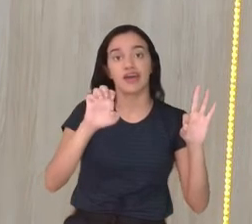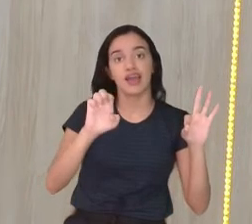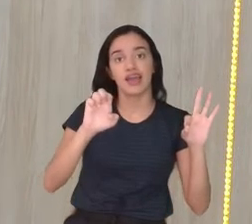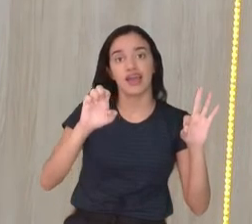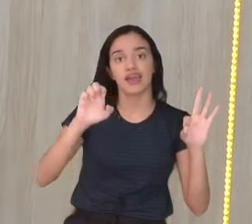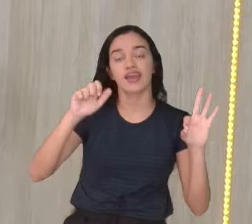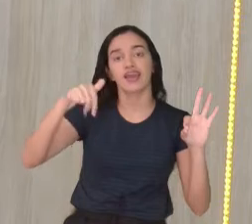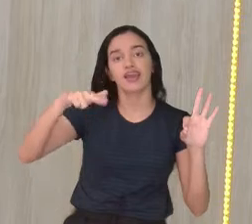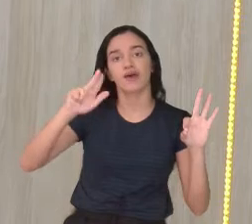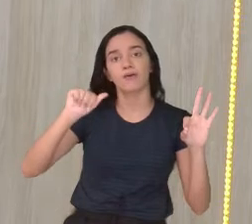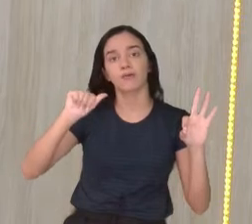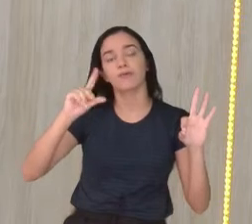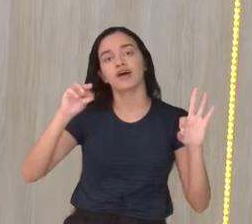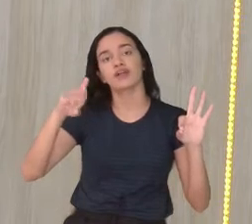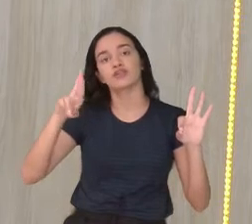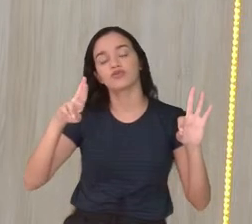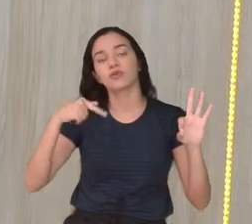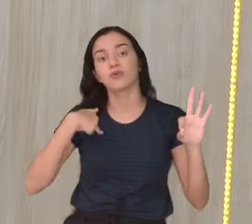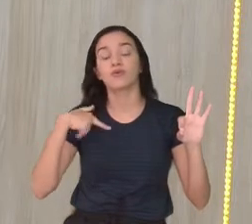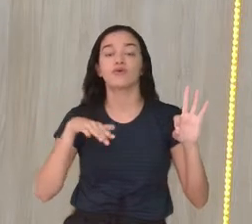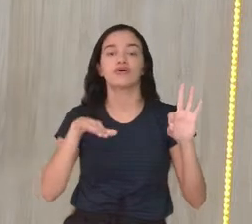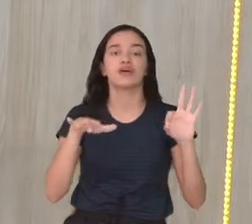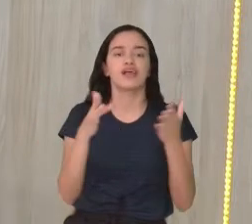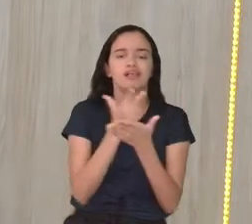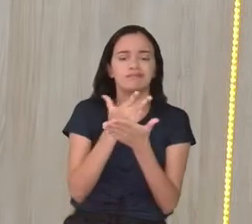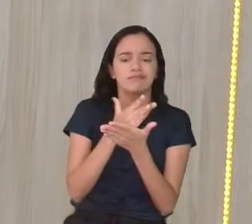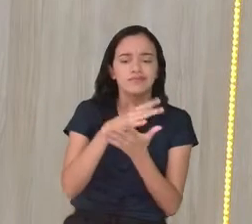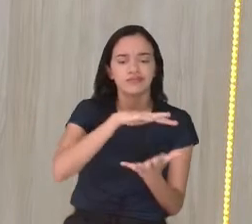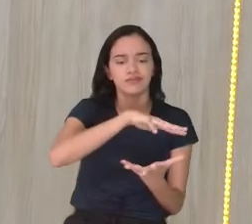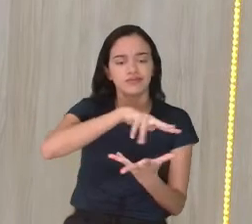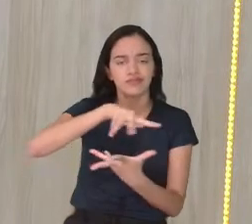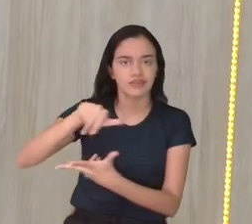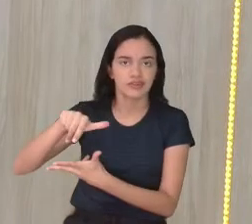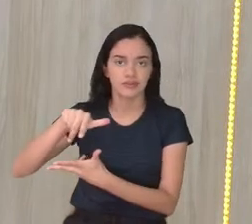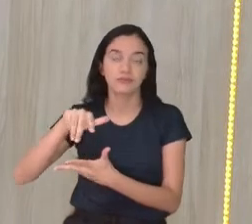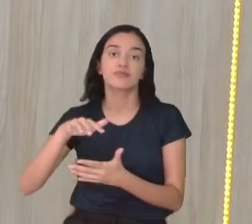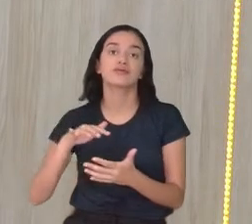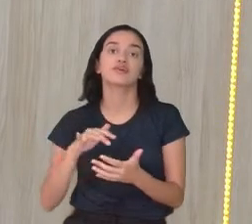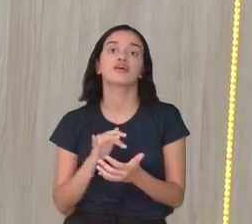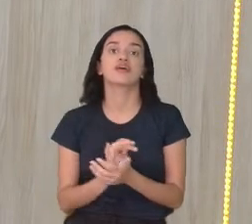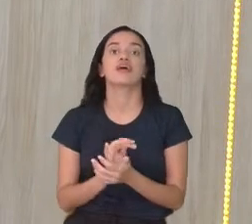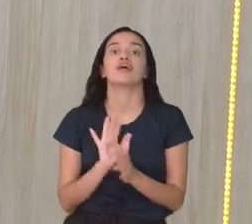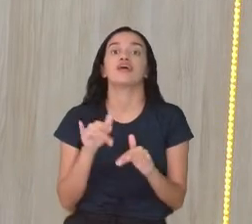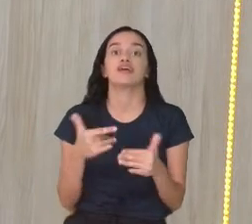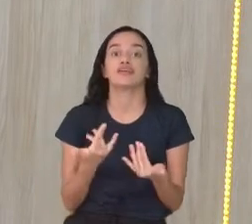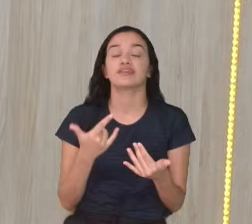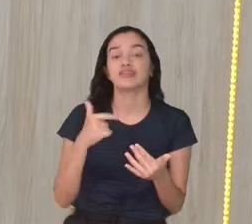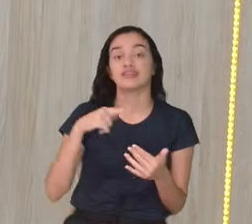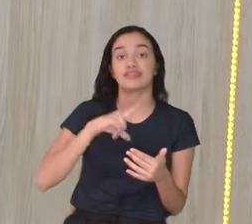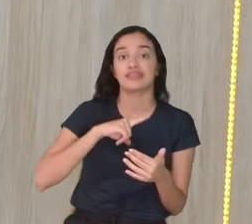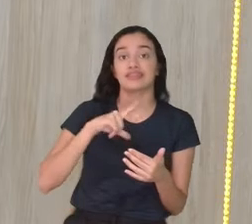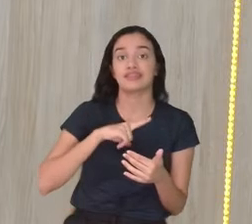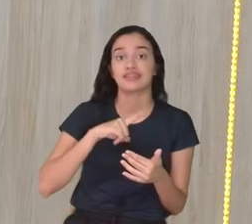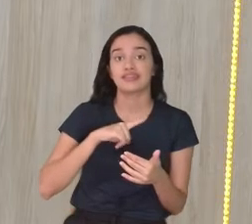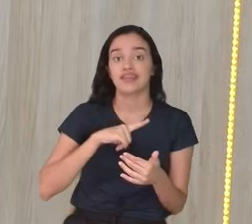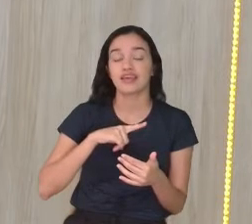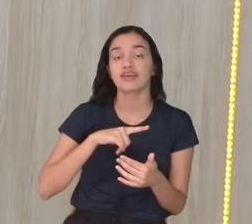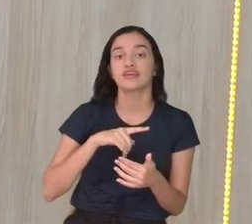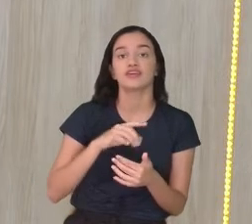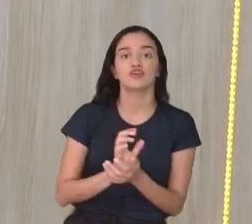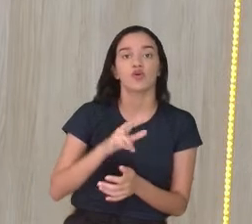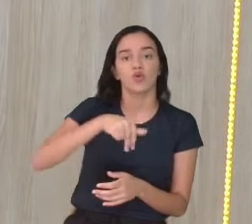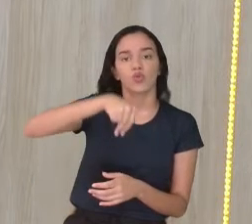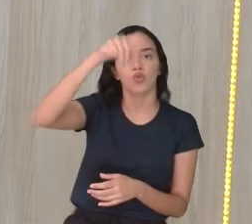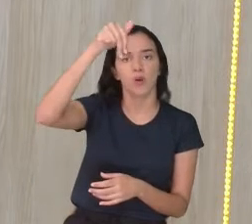Que divide esse elipsoide, divide a Terra ao meio, né? Em hemisfério norte e hemisfério